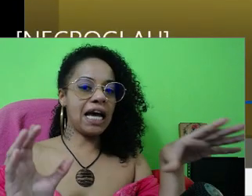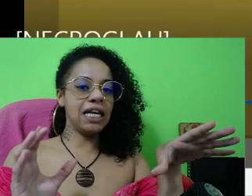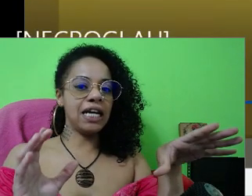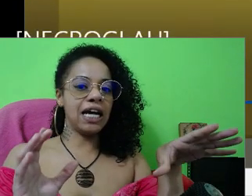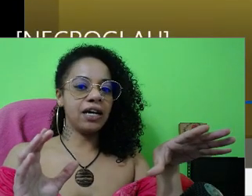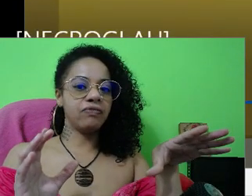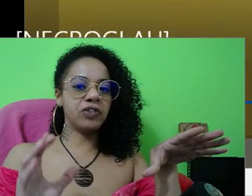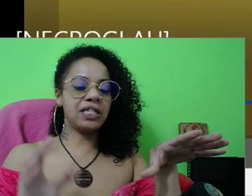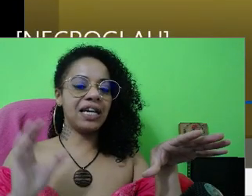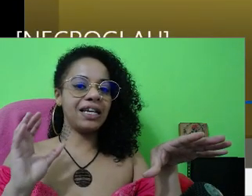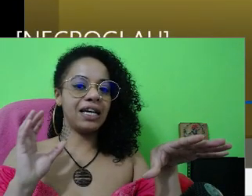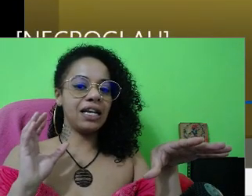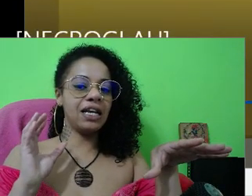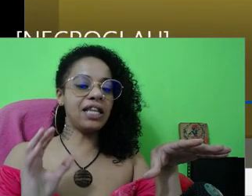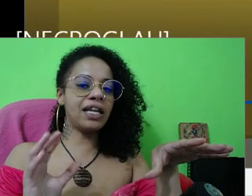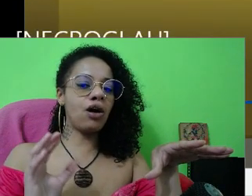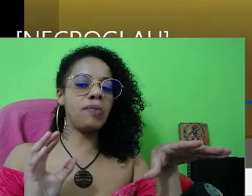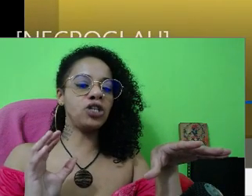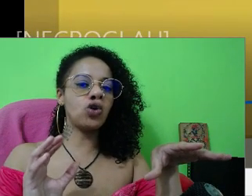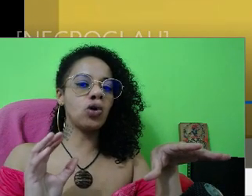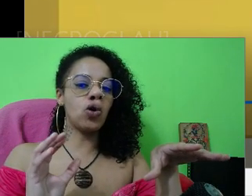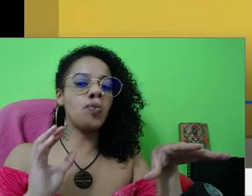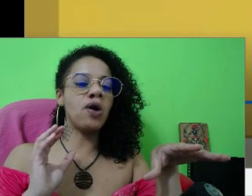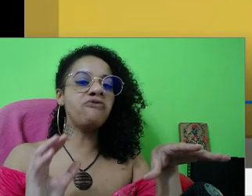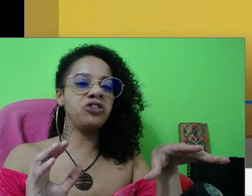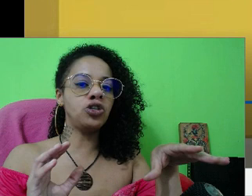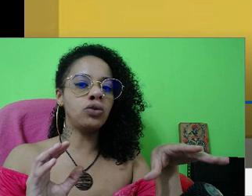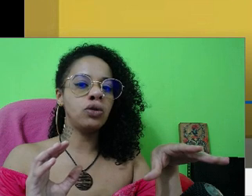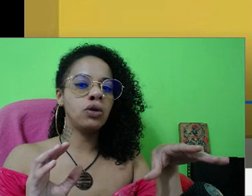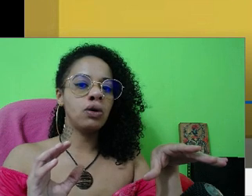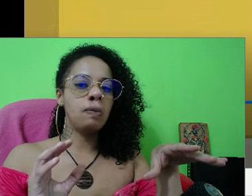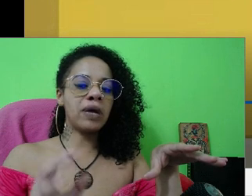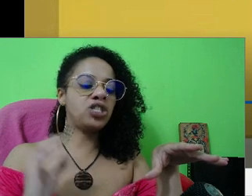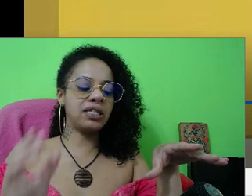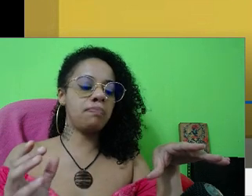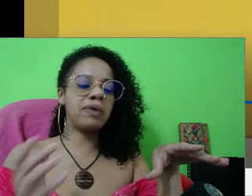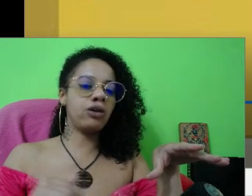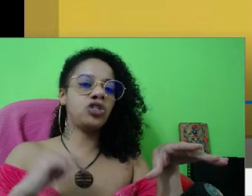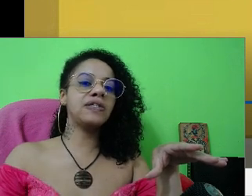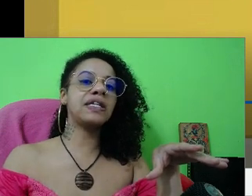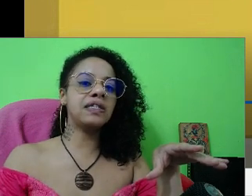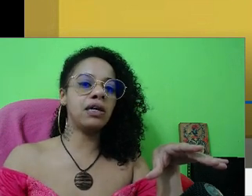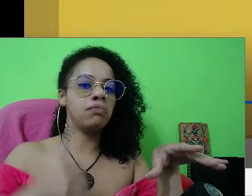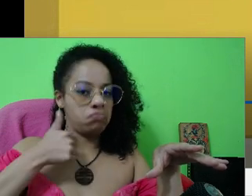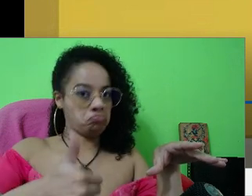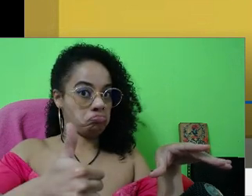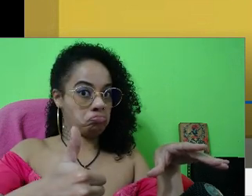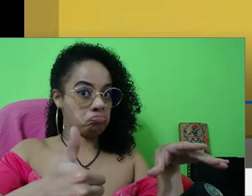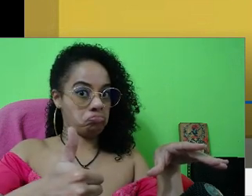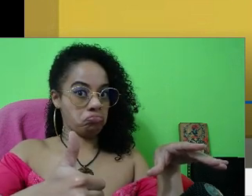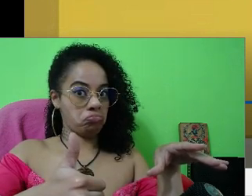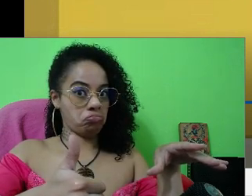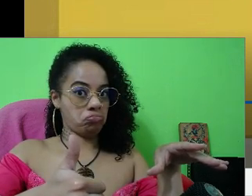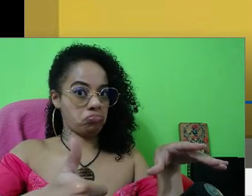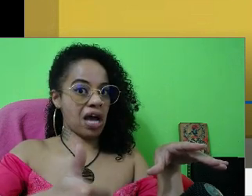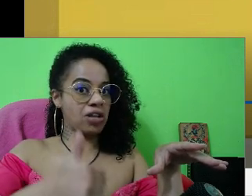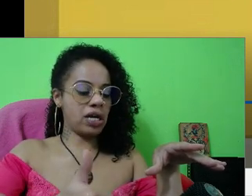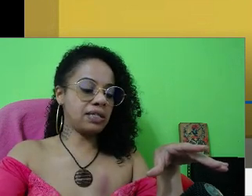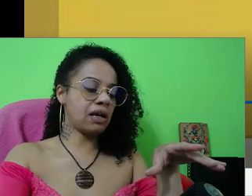detalhe né você literalmente colocou o meu vídeo para dizer para eu te esquecer